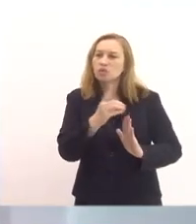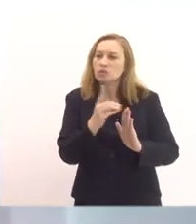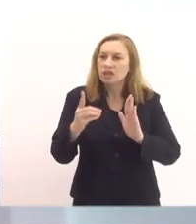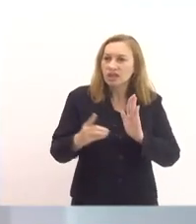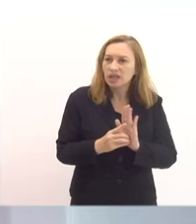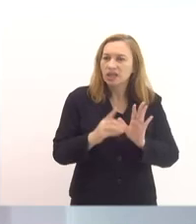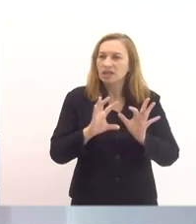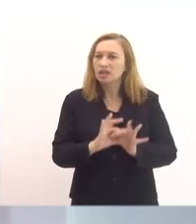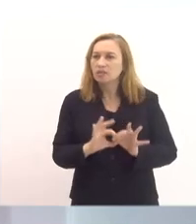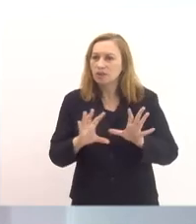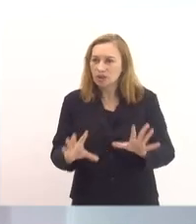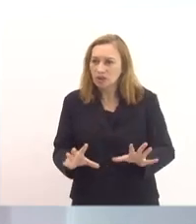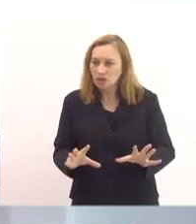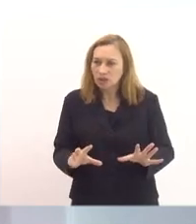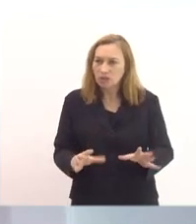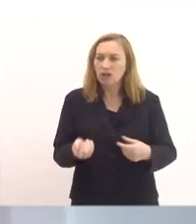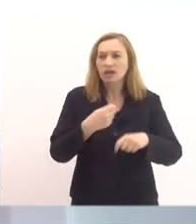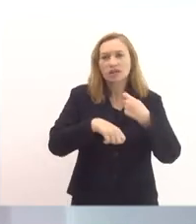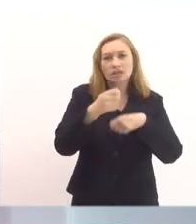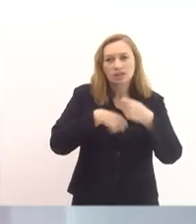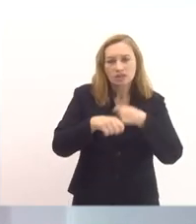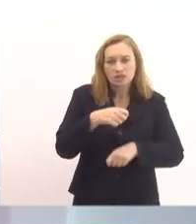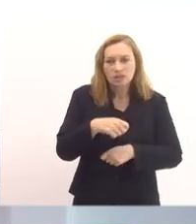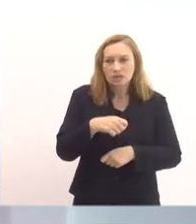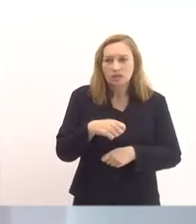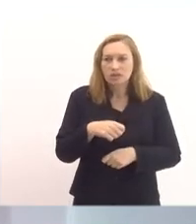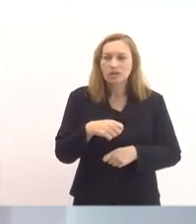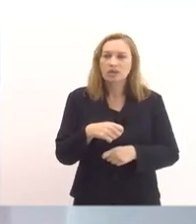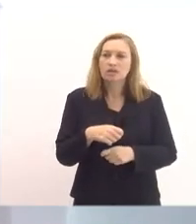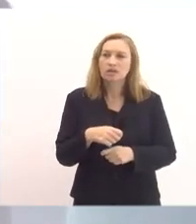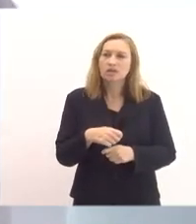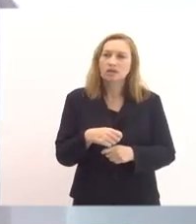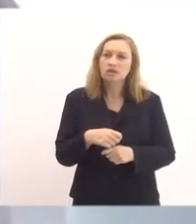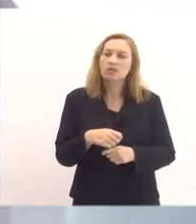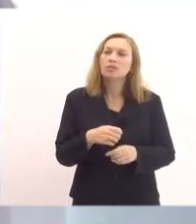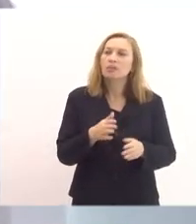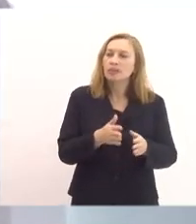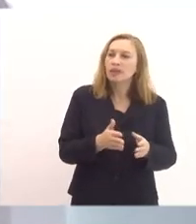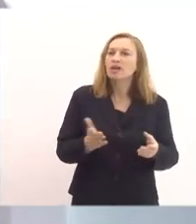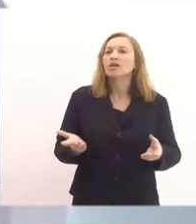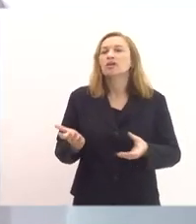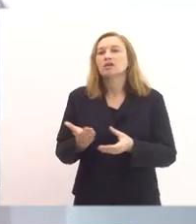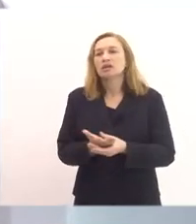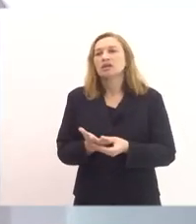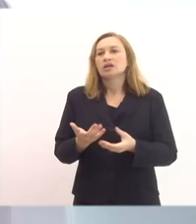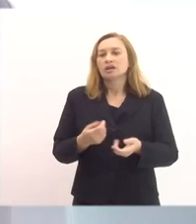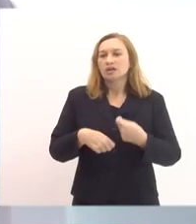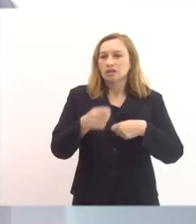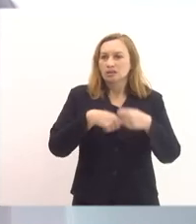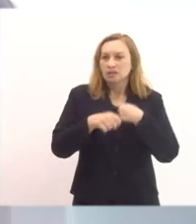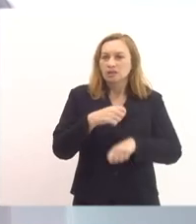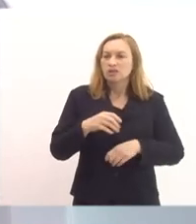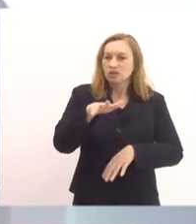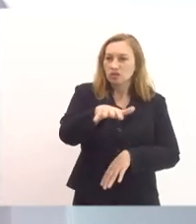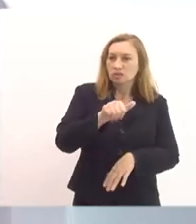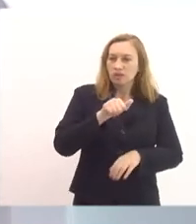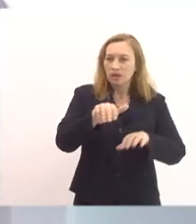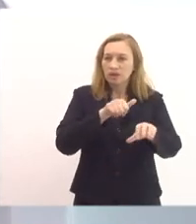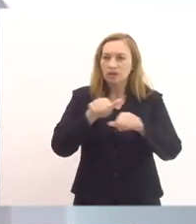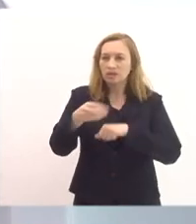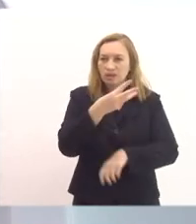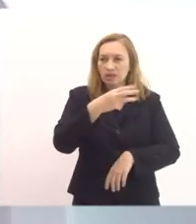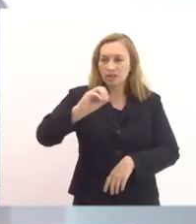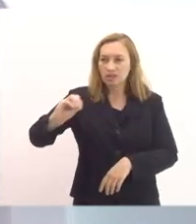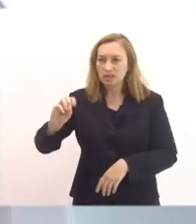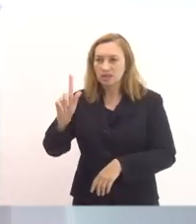autorizou, né, a administração promover processos administrativos para chamar 300 vagas,